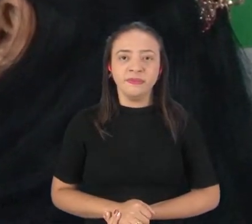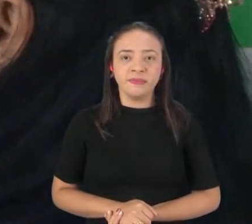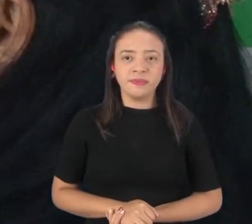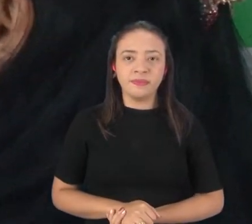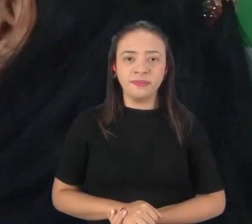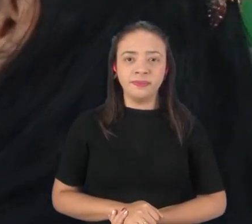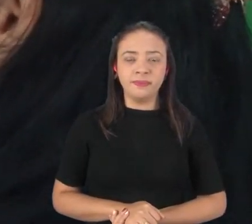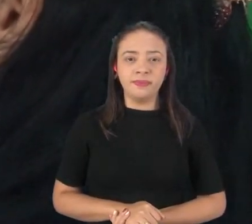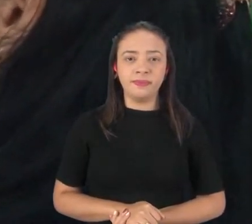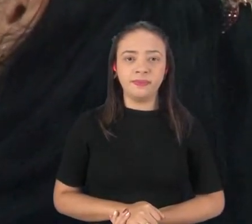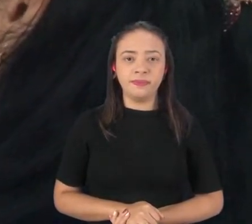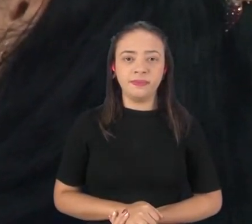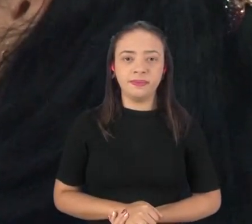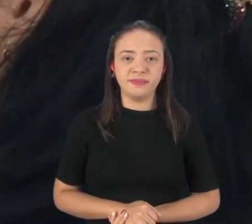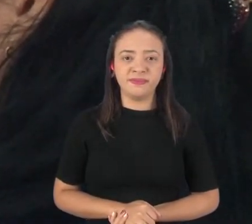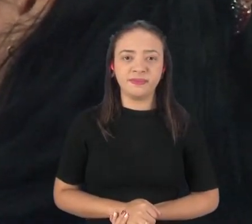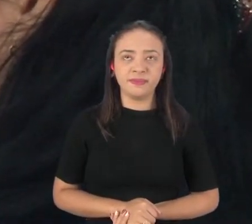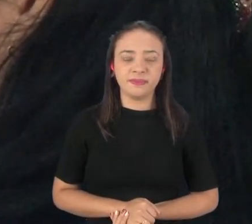Vou colocar aqui o